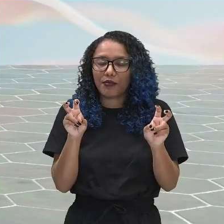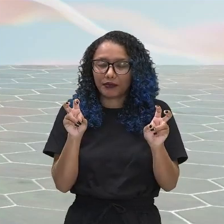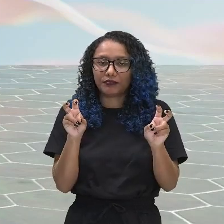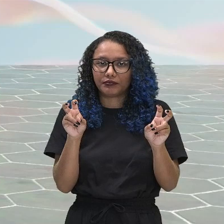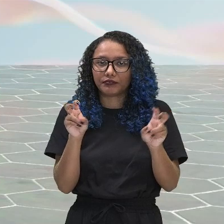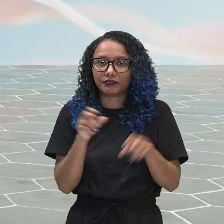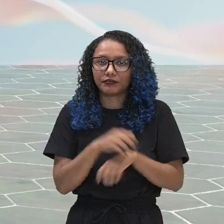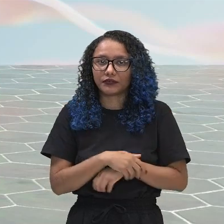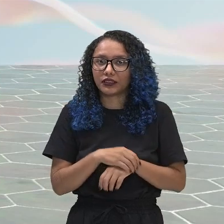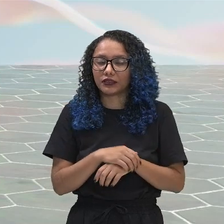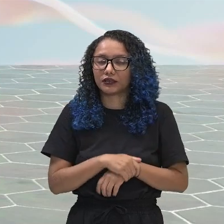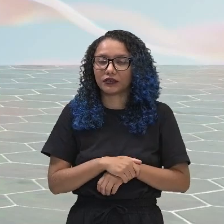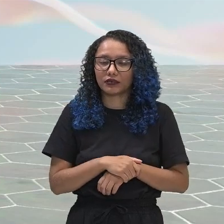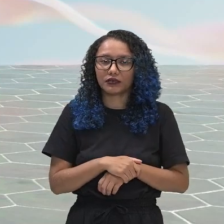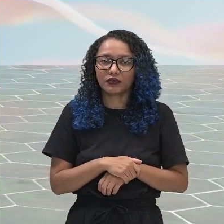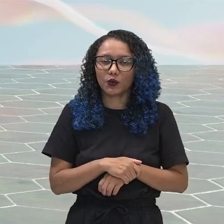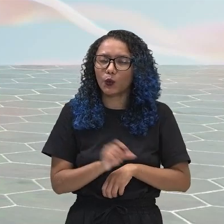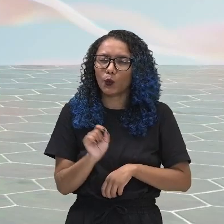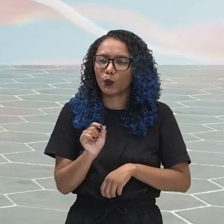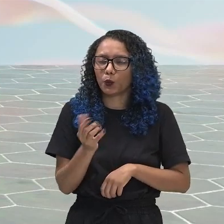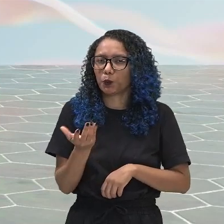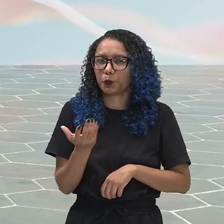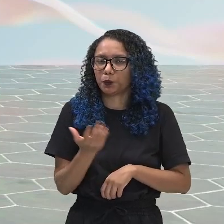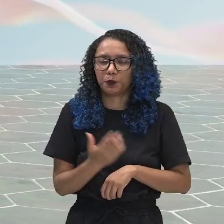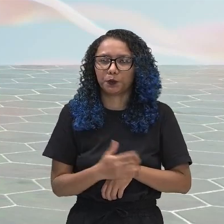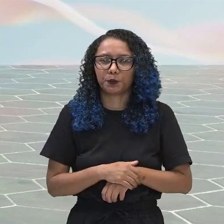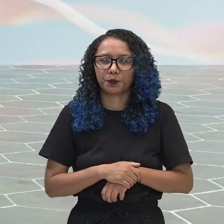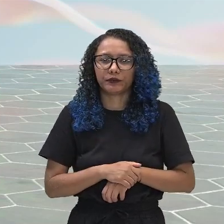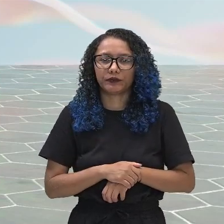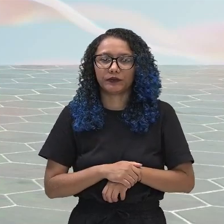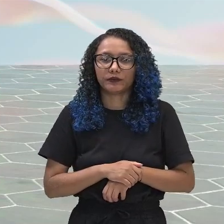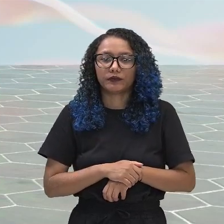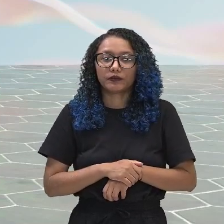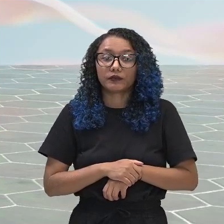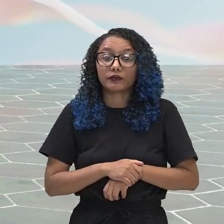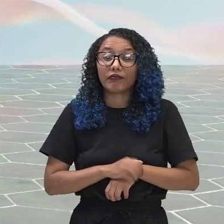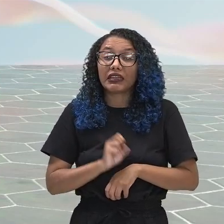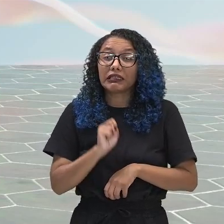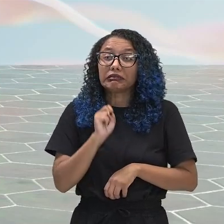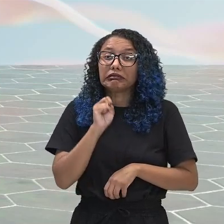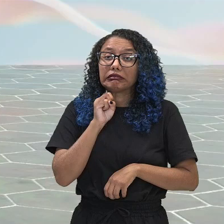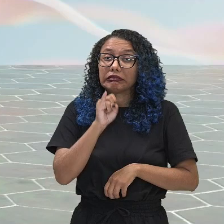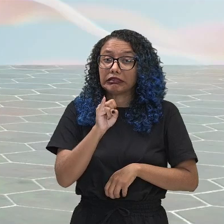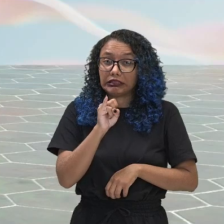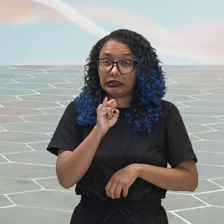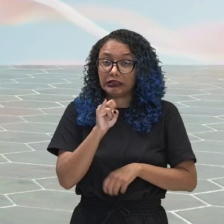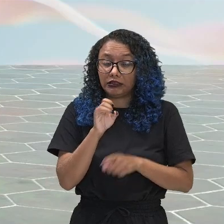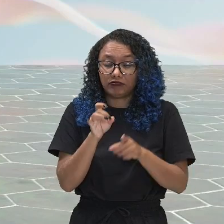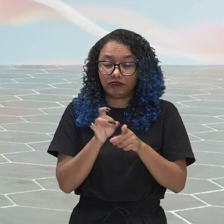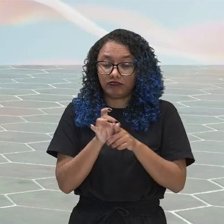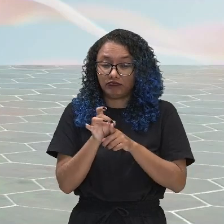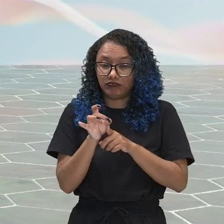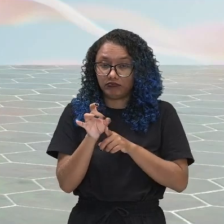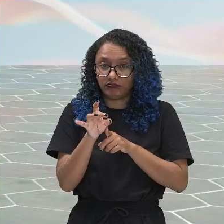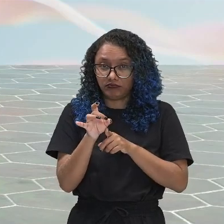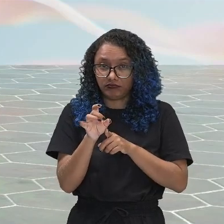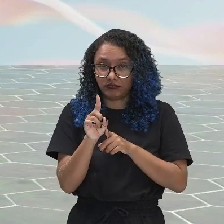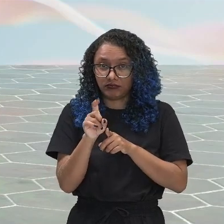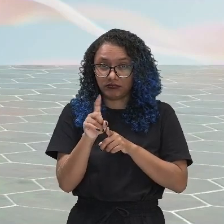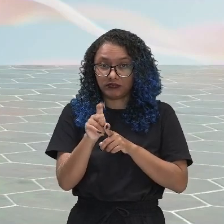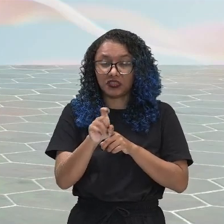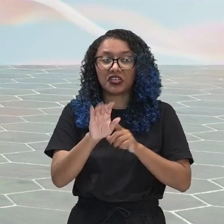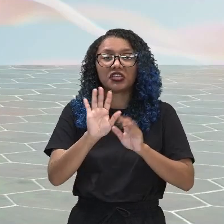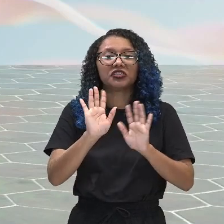reprodutor masculino, que este sêmen, quando lançado para o meio externo, já vai